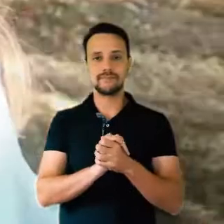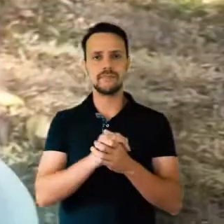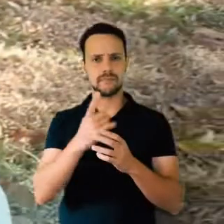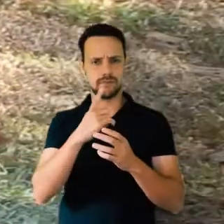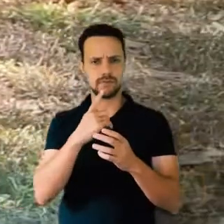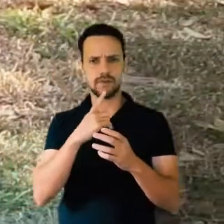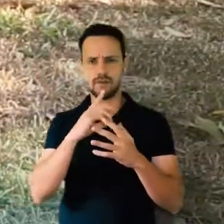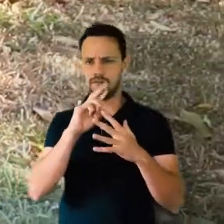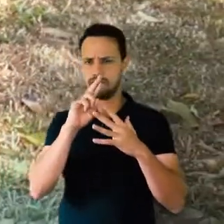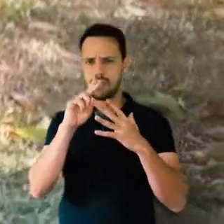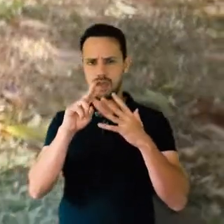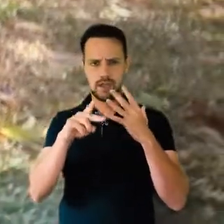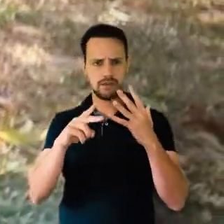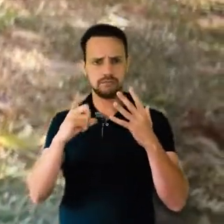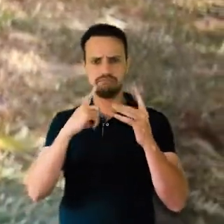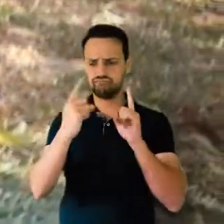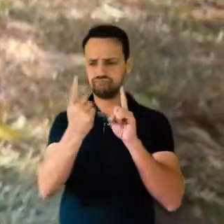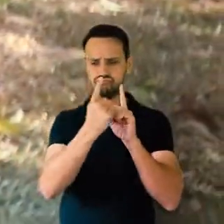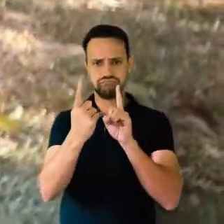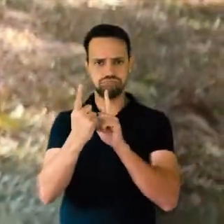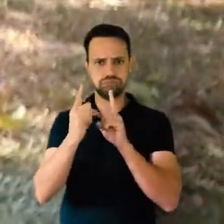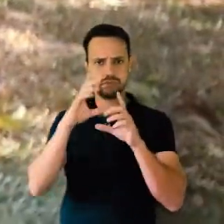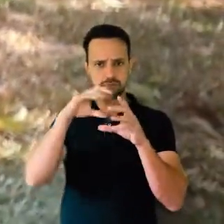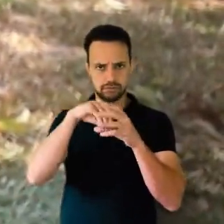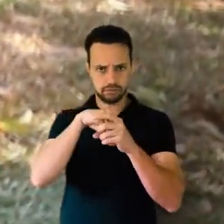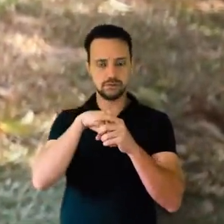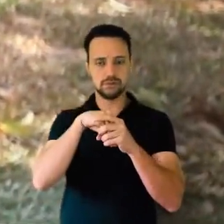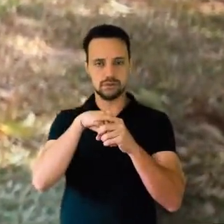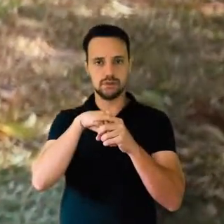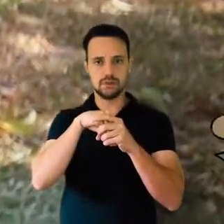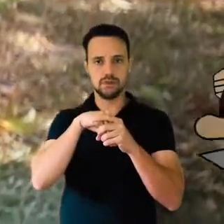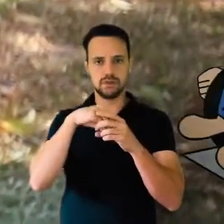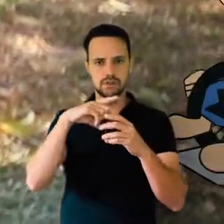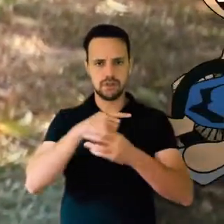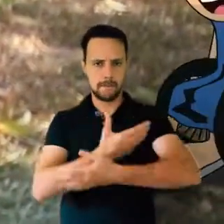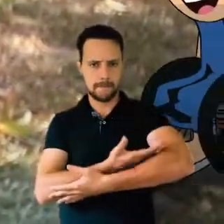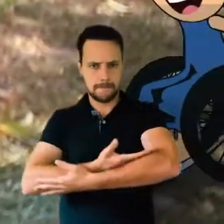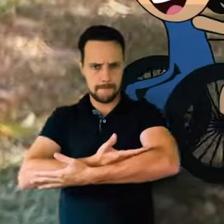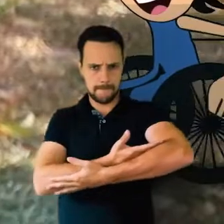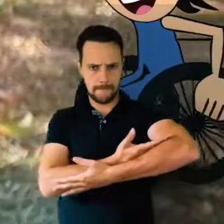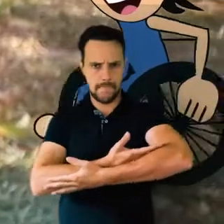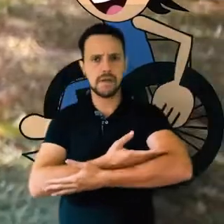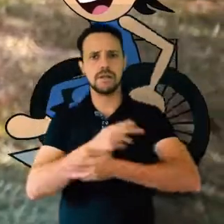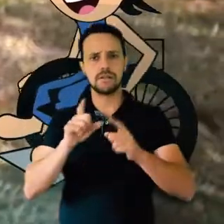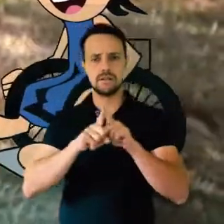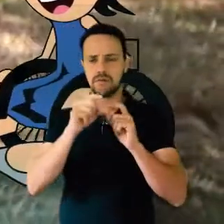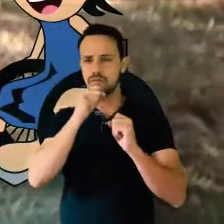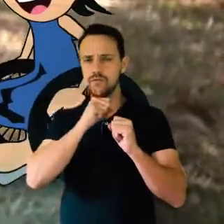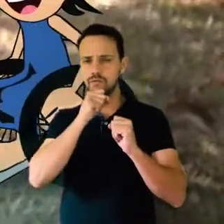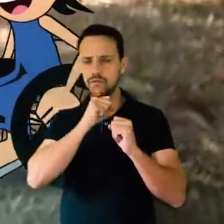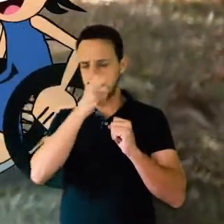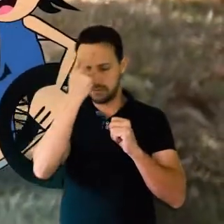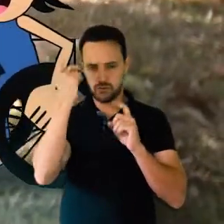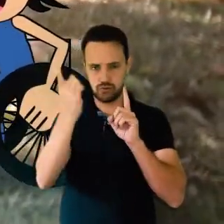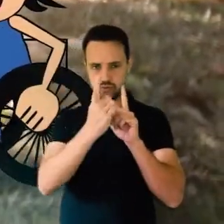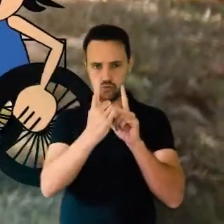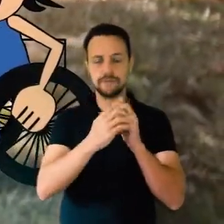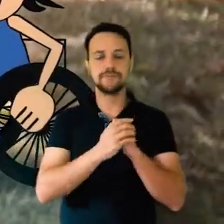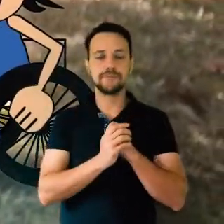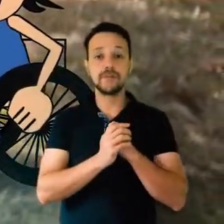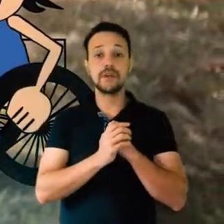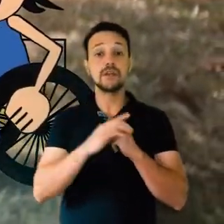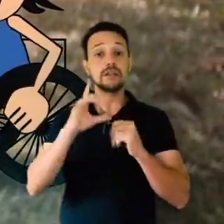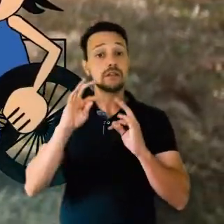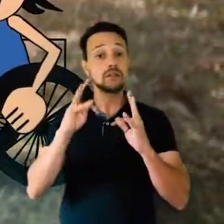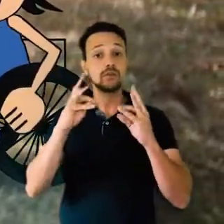a gente atende uma certa variedade de pacientes aqui, desde bebês bem novinhos até idosos, né?